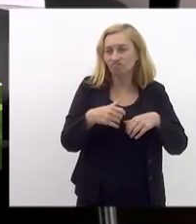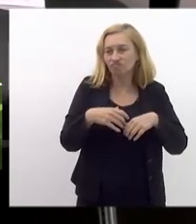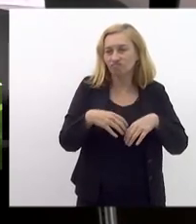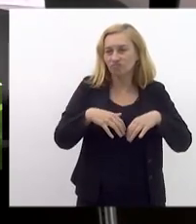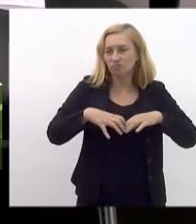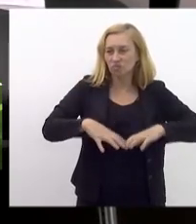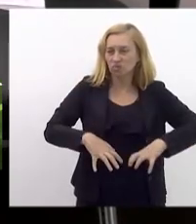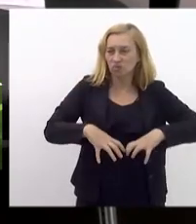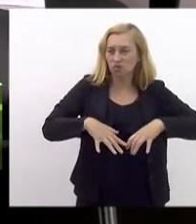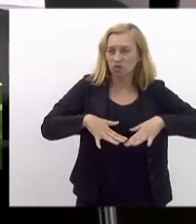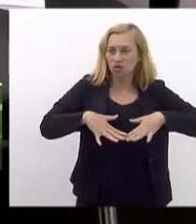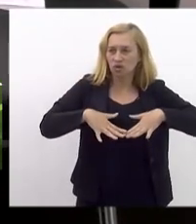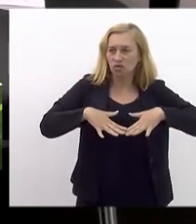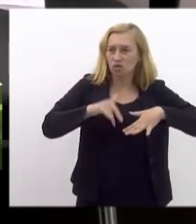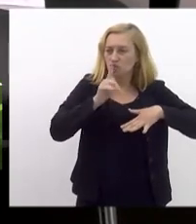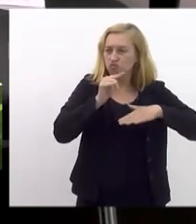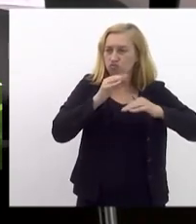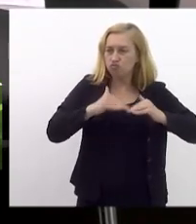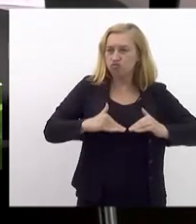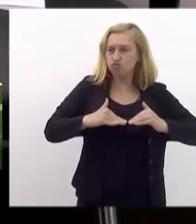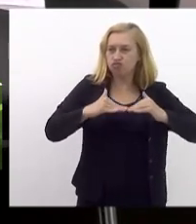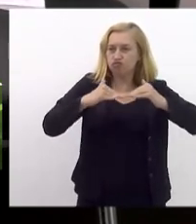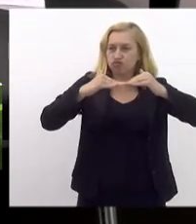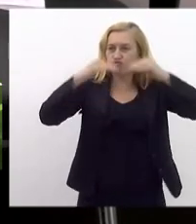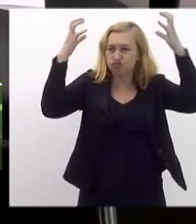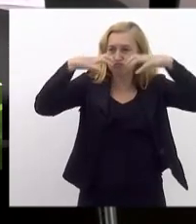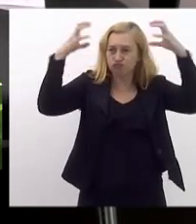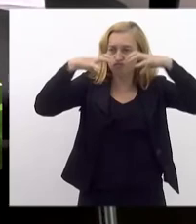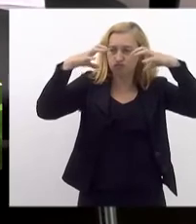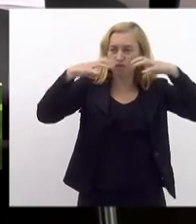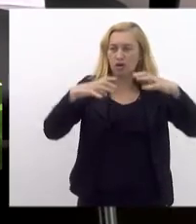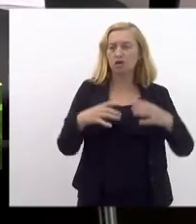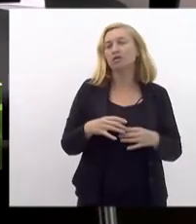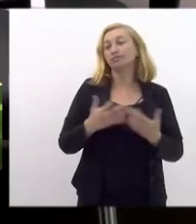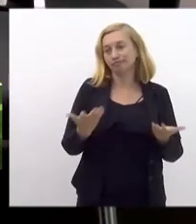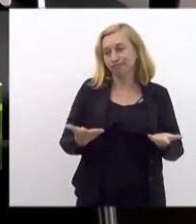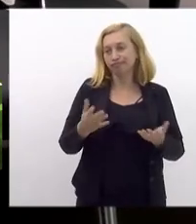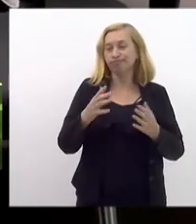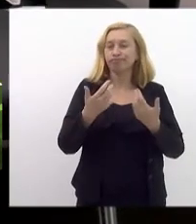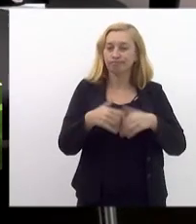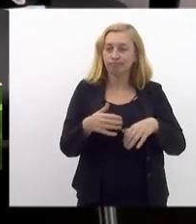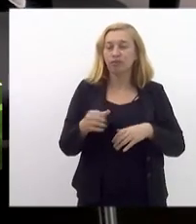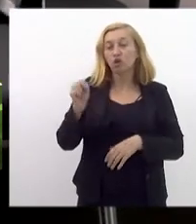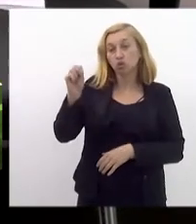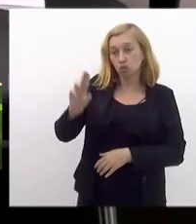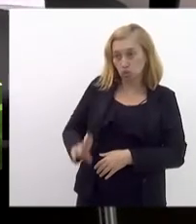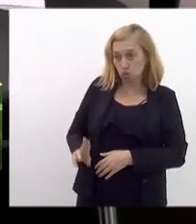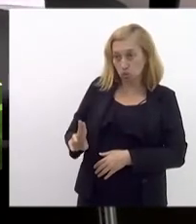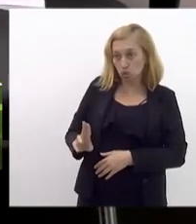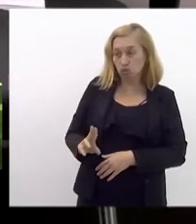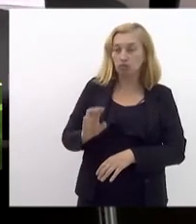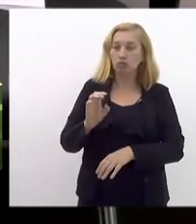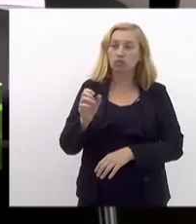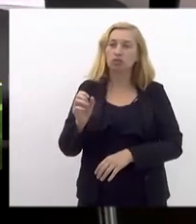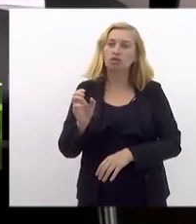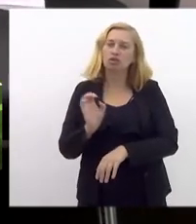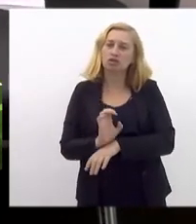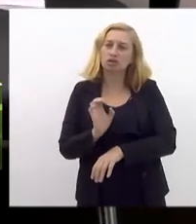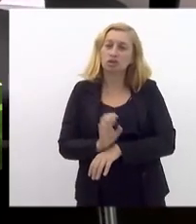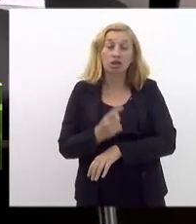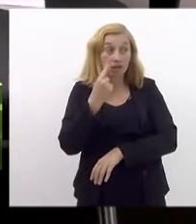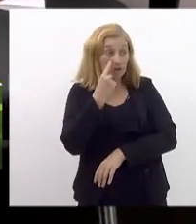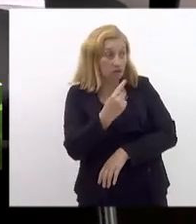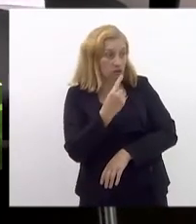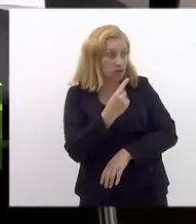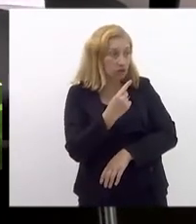nosso estado e tal. E vi com muita alegria que a Universidade Federal Fluminense, a sua Universidade Federal Fluminense, está